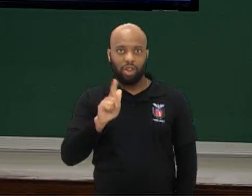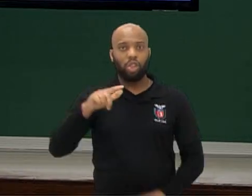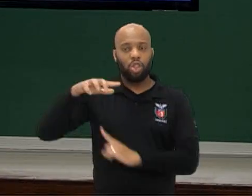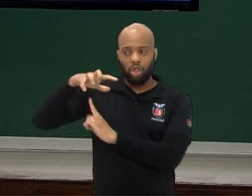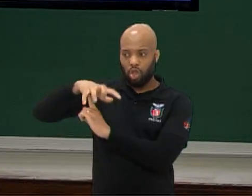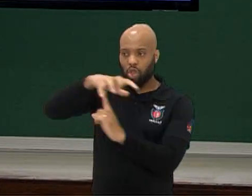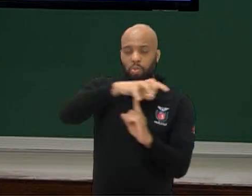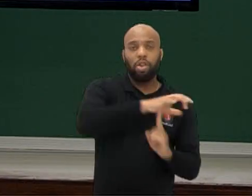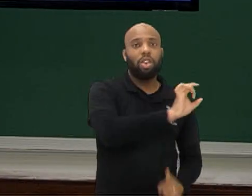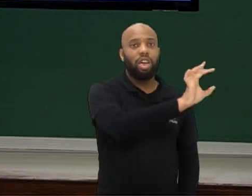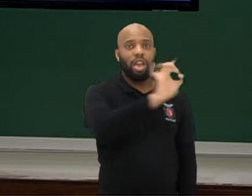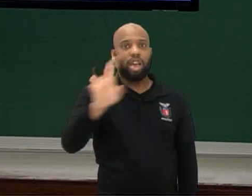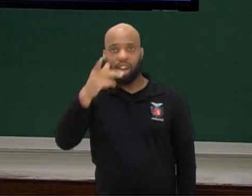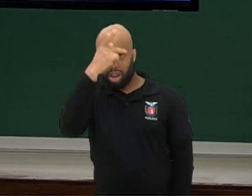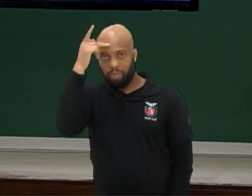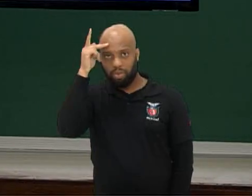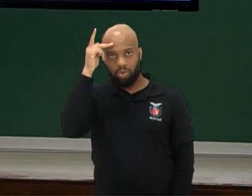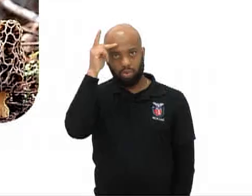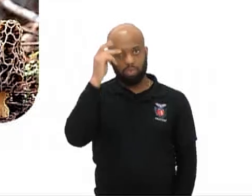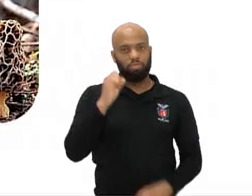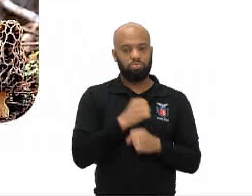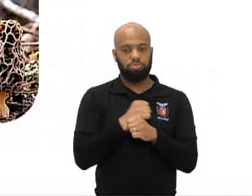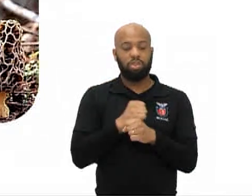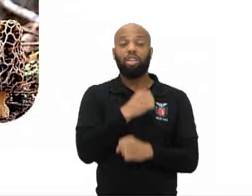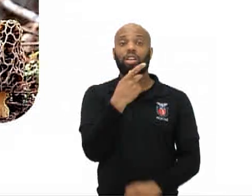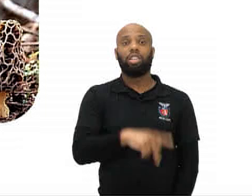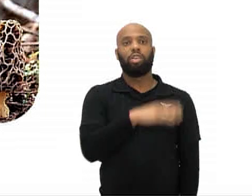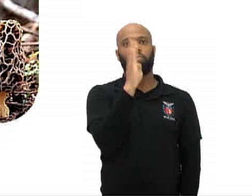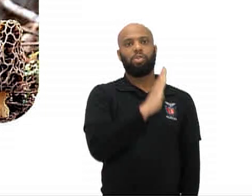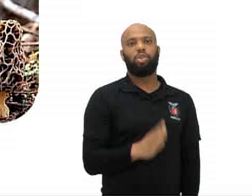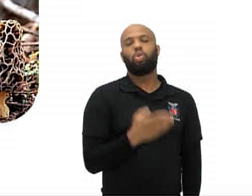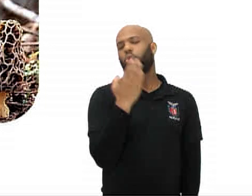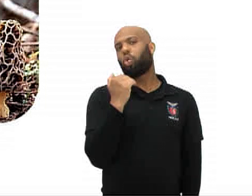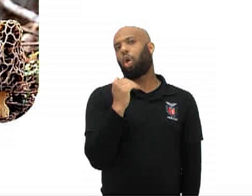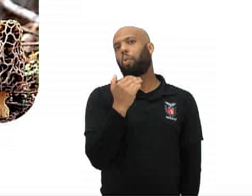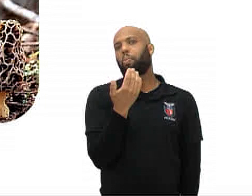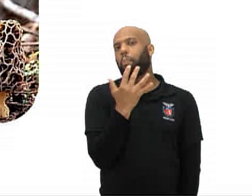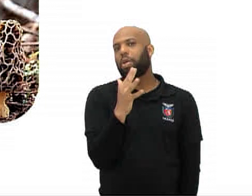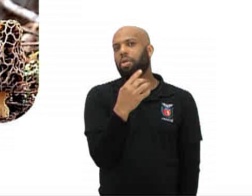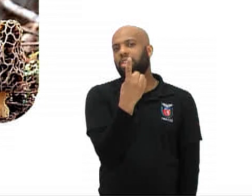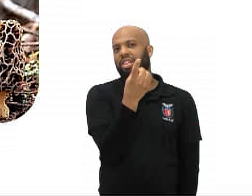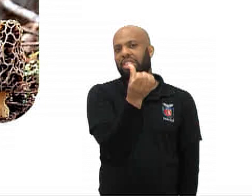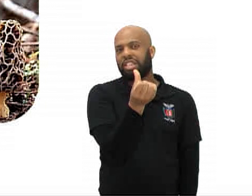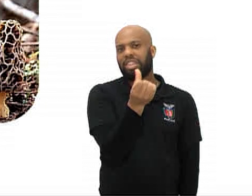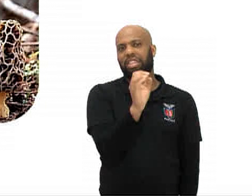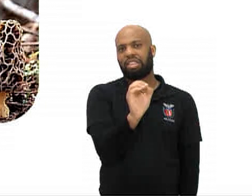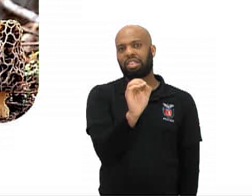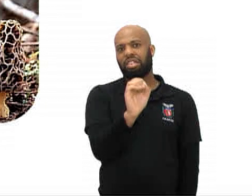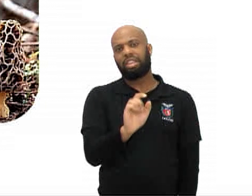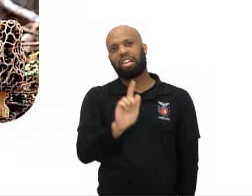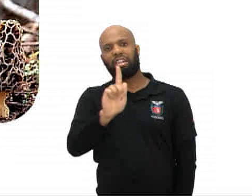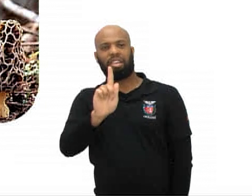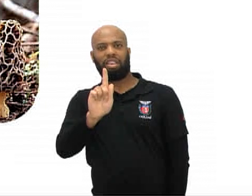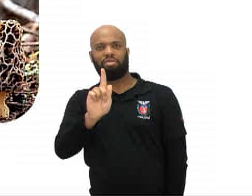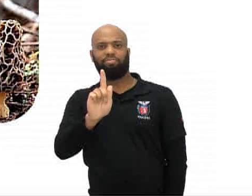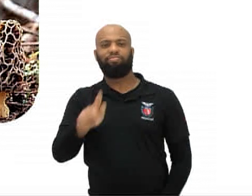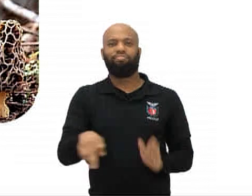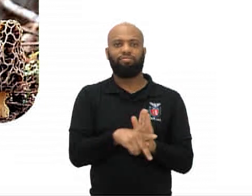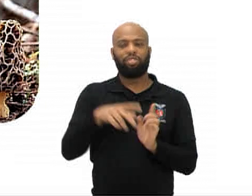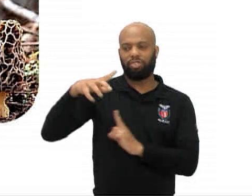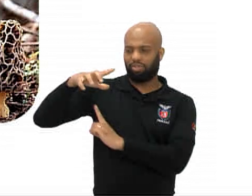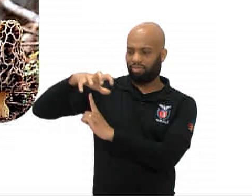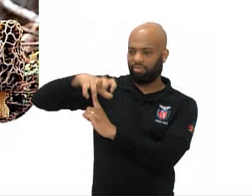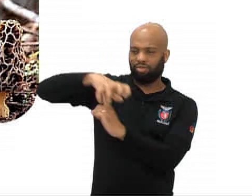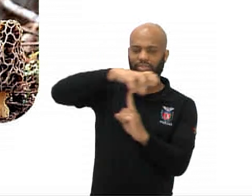por pessoa por ano. No Brasil, a gente consome 160 gramas de cogumelos